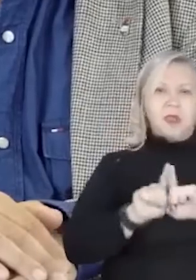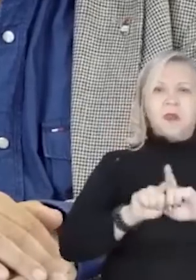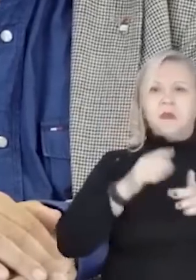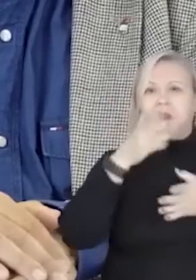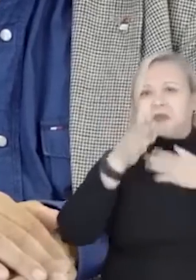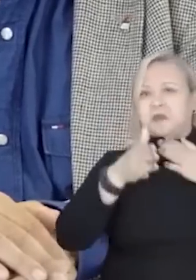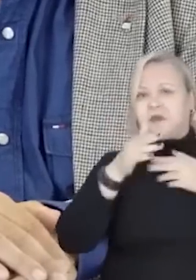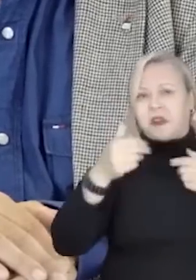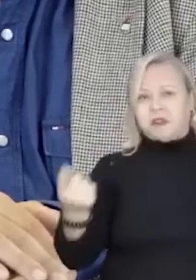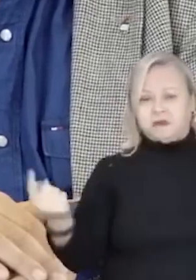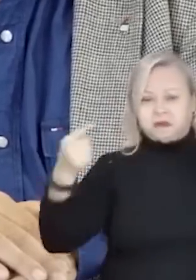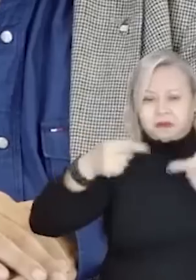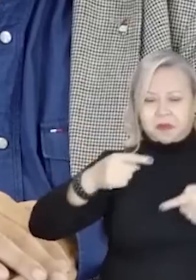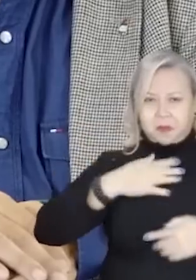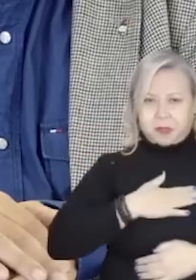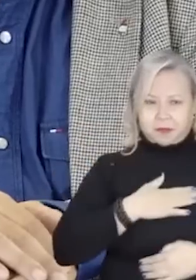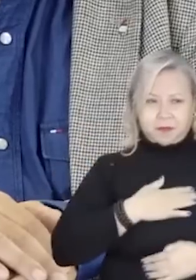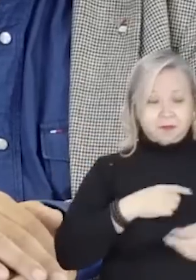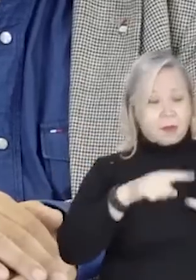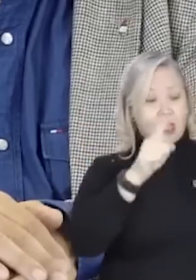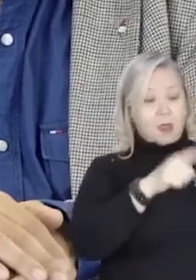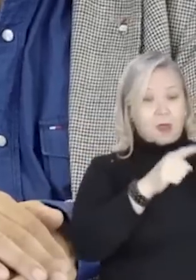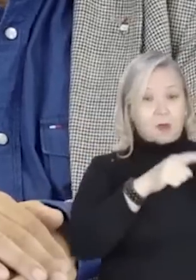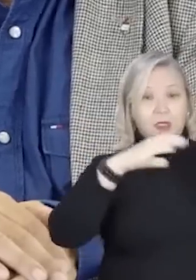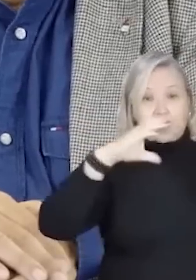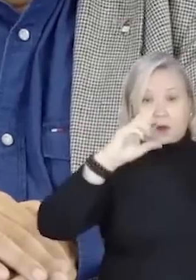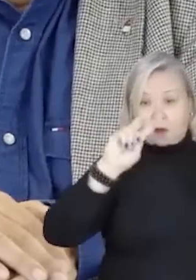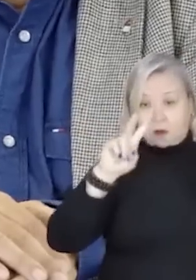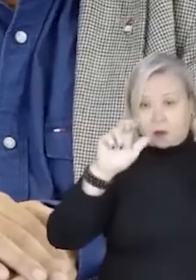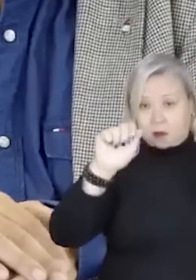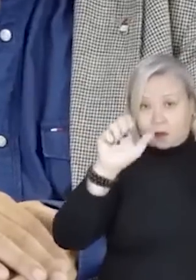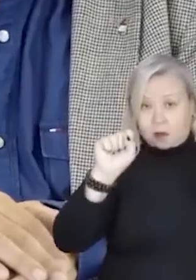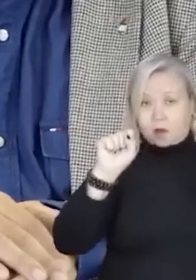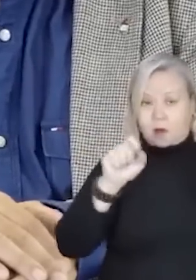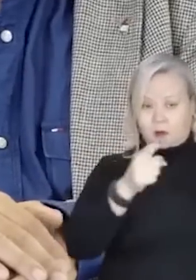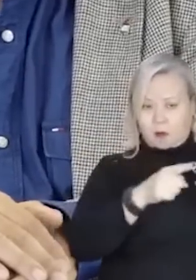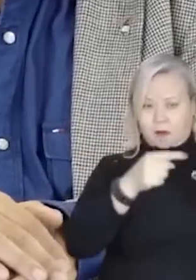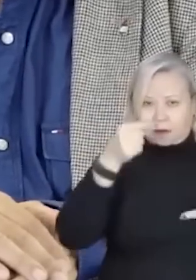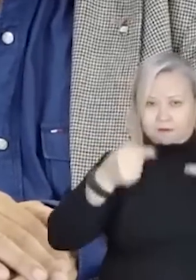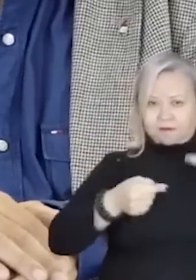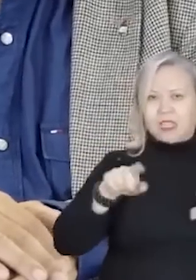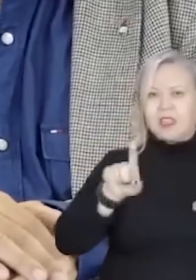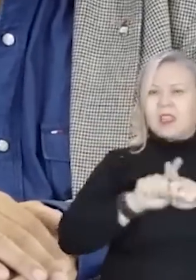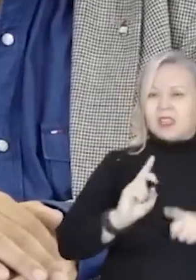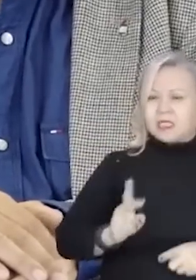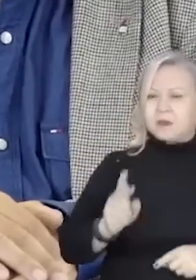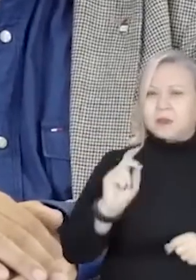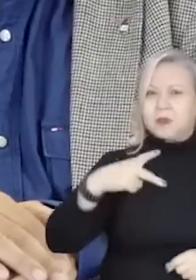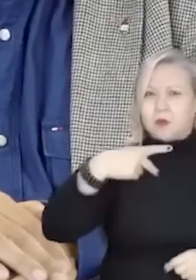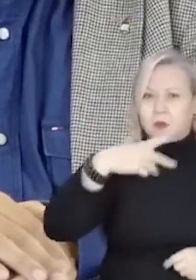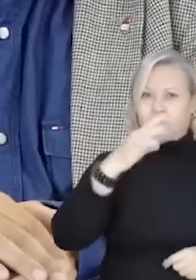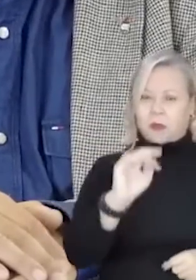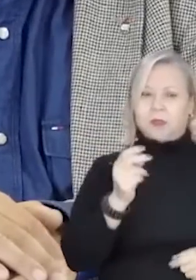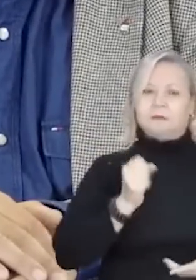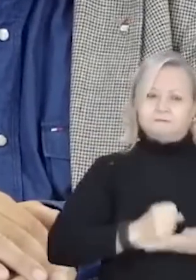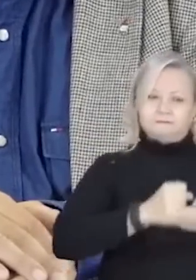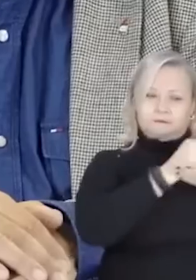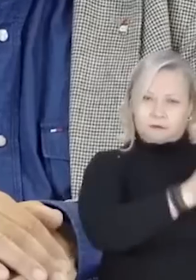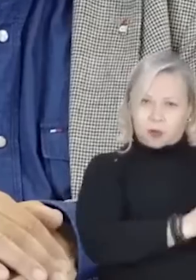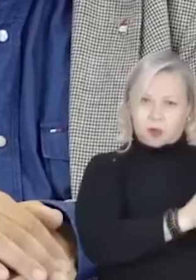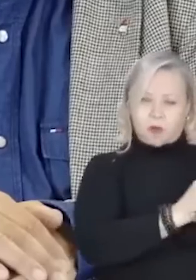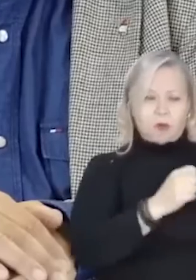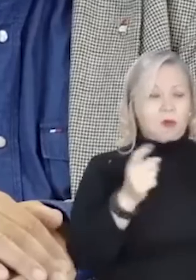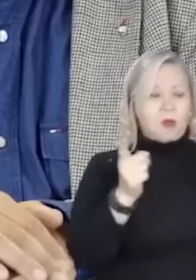Covas, sabe, que era turrão, mas toda vez que ele precisou, o PT apoiou ele. Outro era o